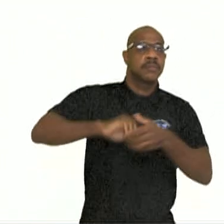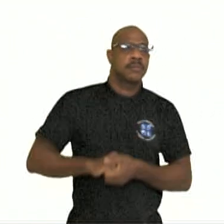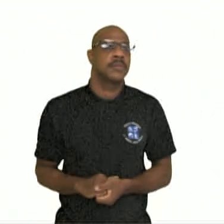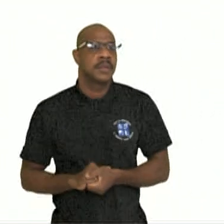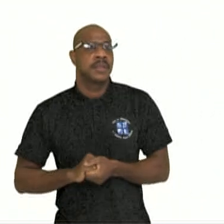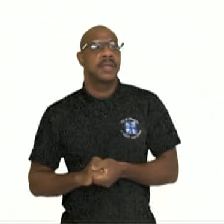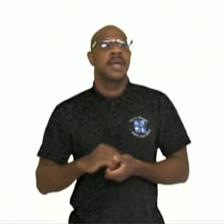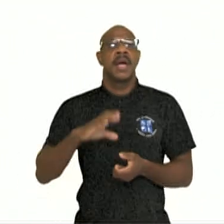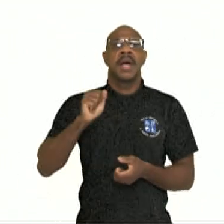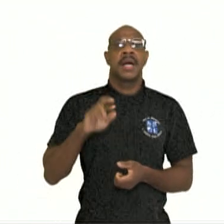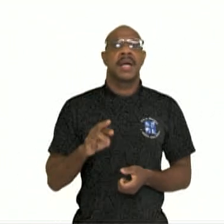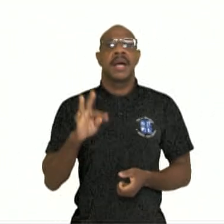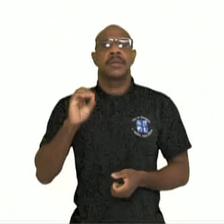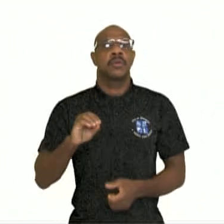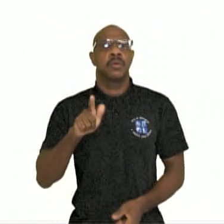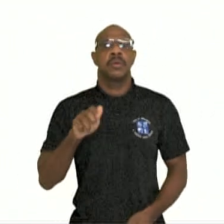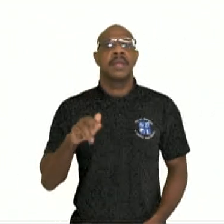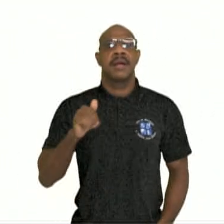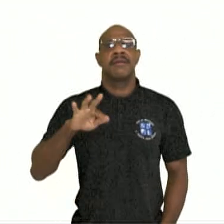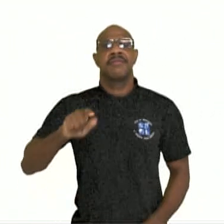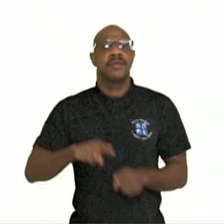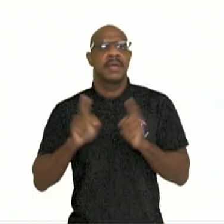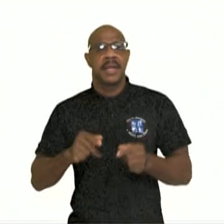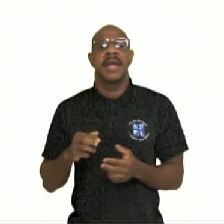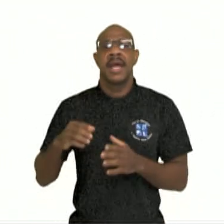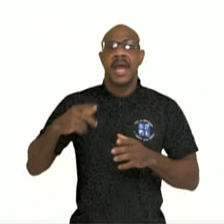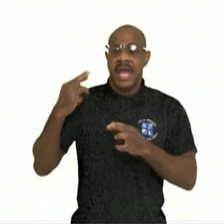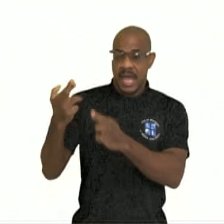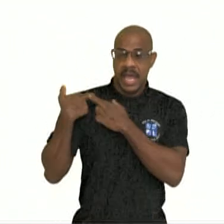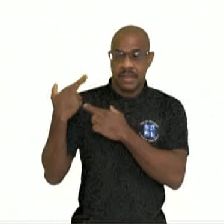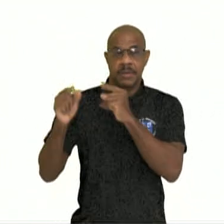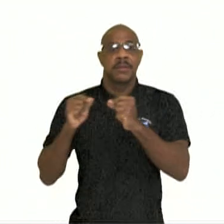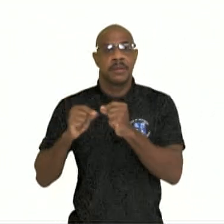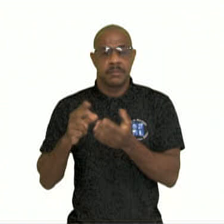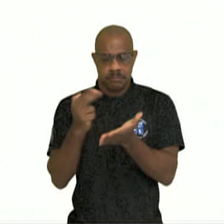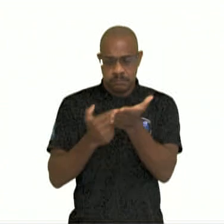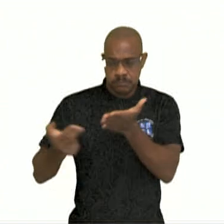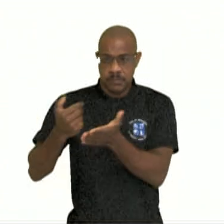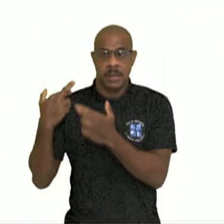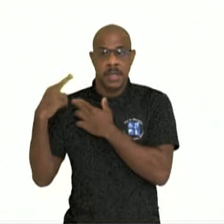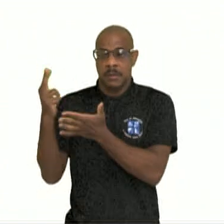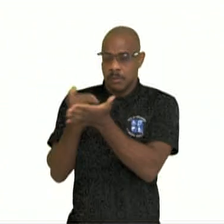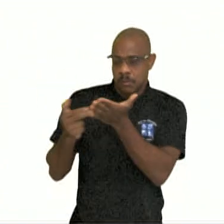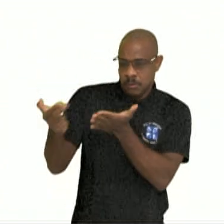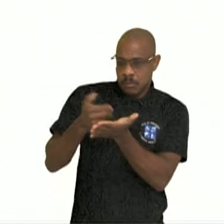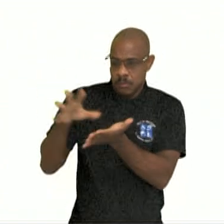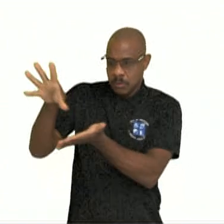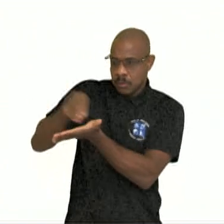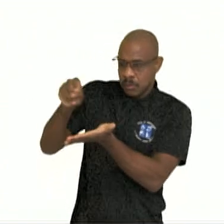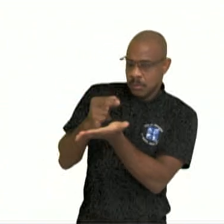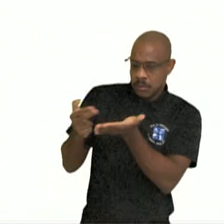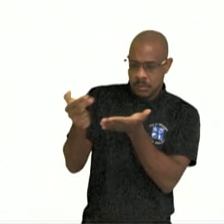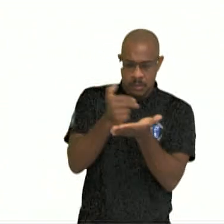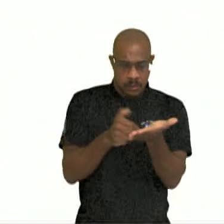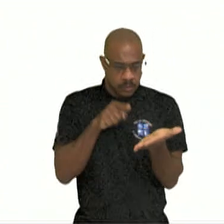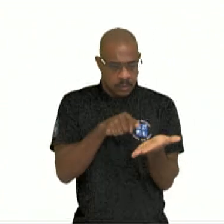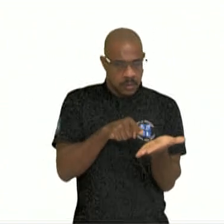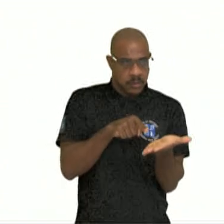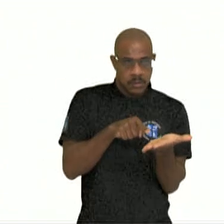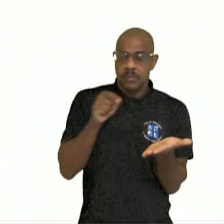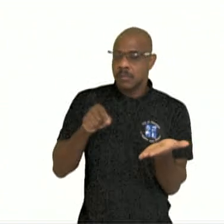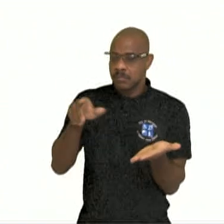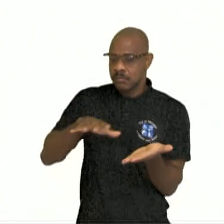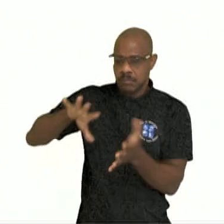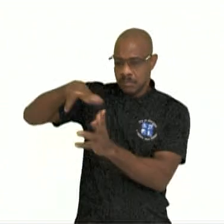que é a cartografia, que é a ciência responsável por representar graficamente, ou seja, representar por meio de desenhos, a